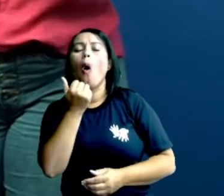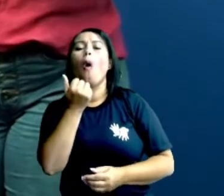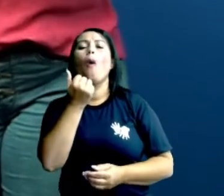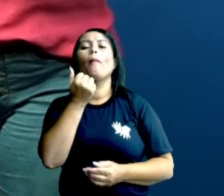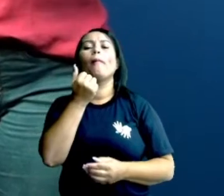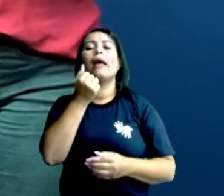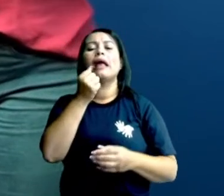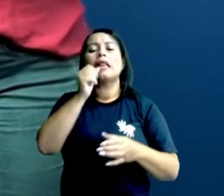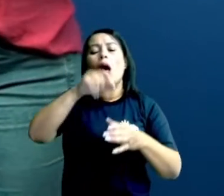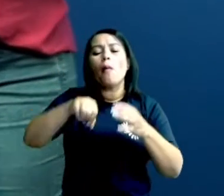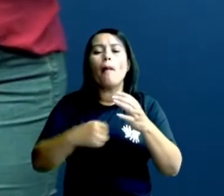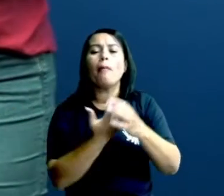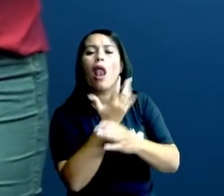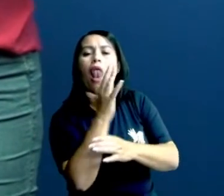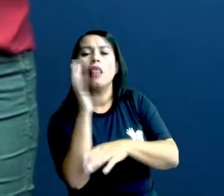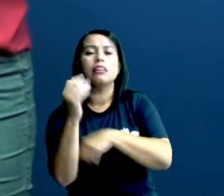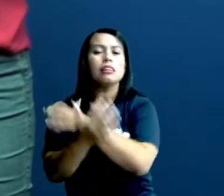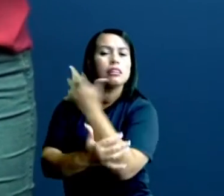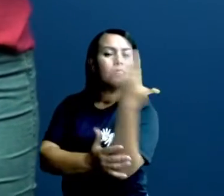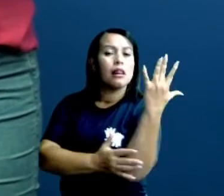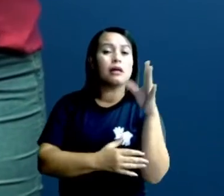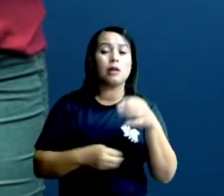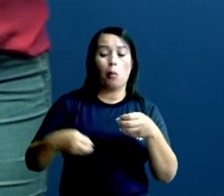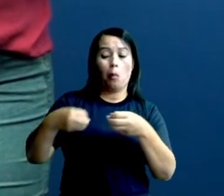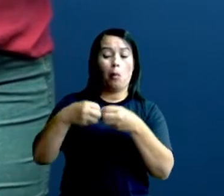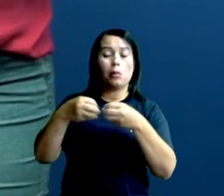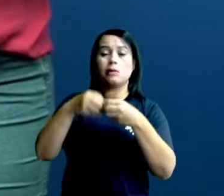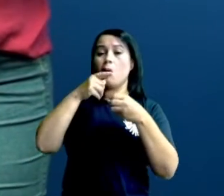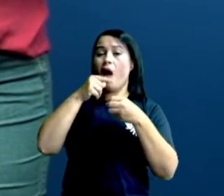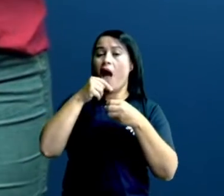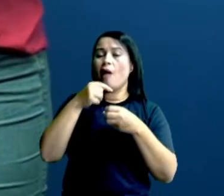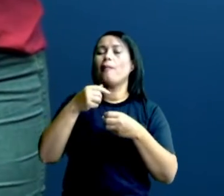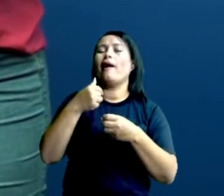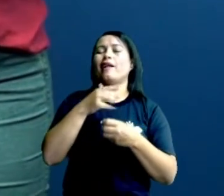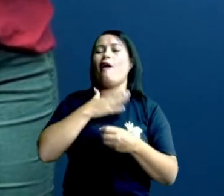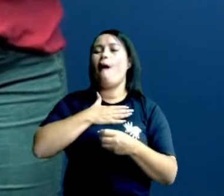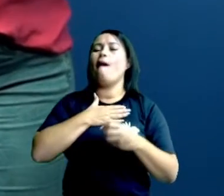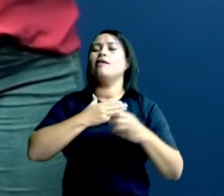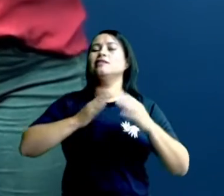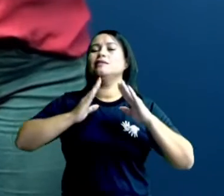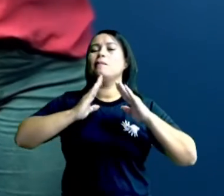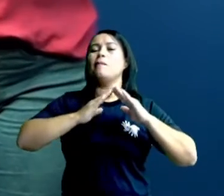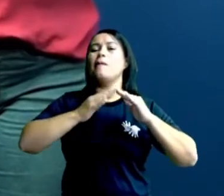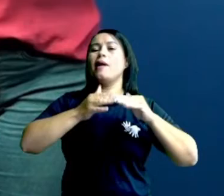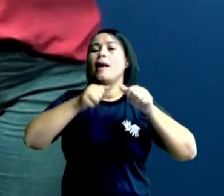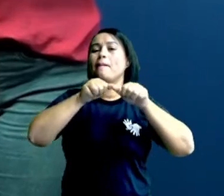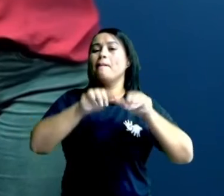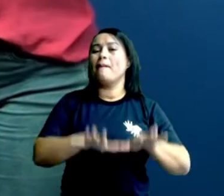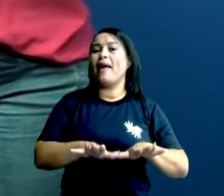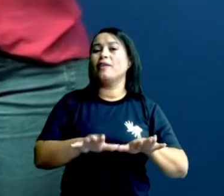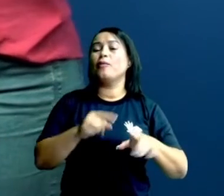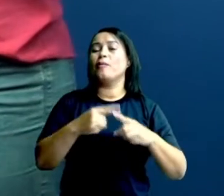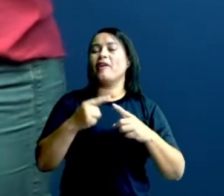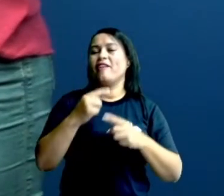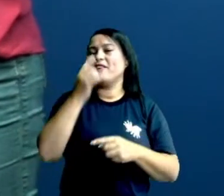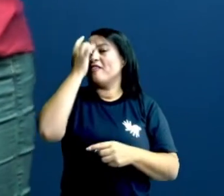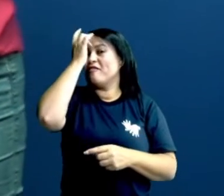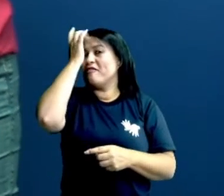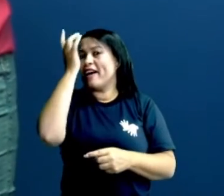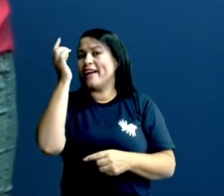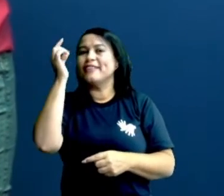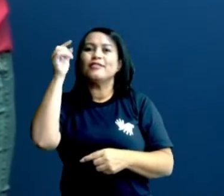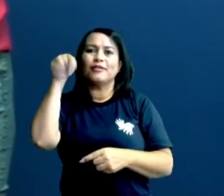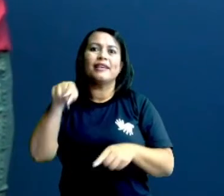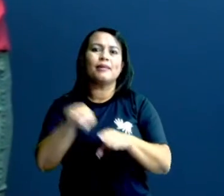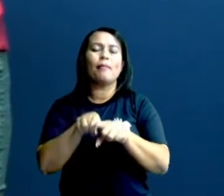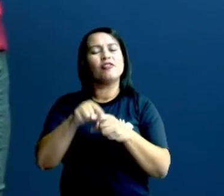mais fértil, a água próxima, então é ali que ele vai fixar moradia, ele quer facilidade, certo? Então, não vai ser diferente aqui,